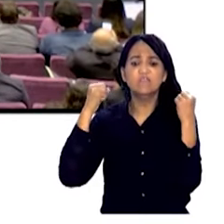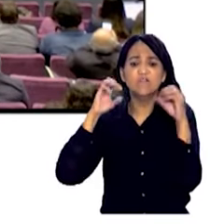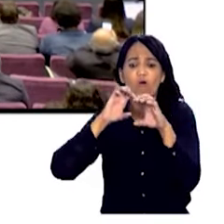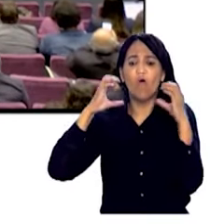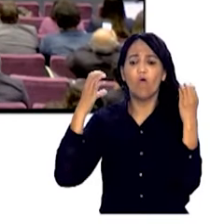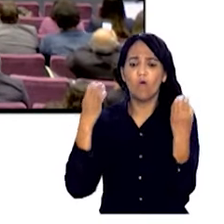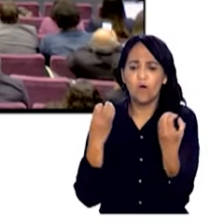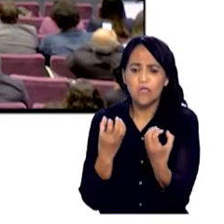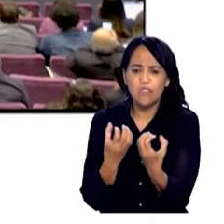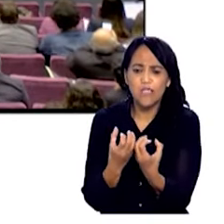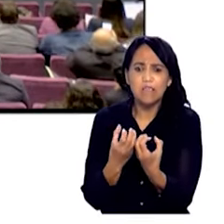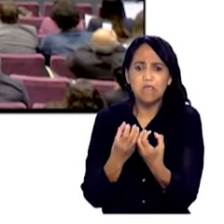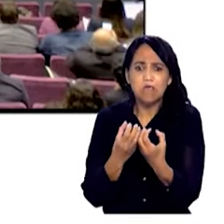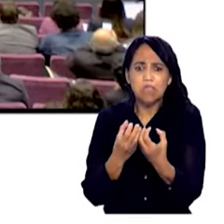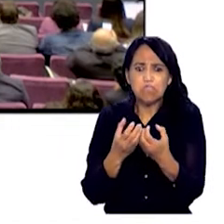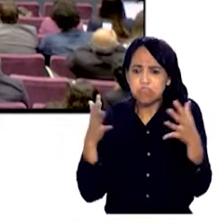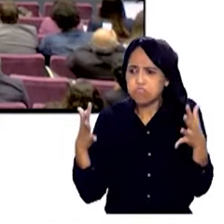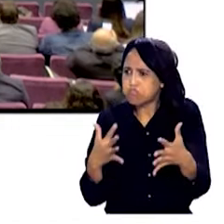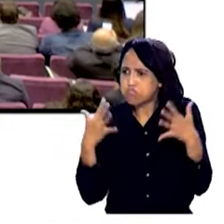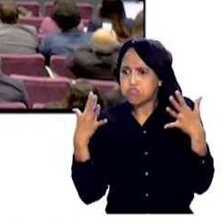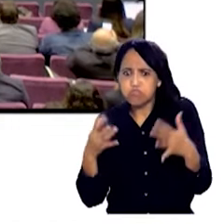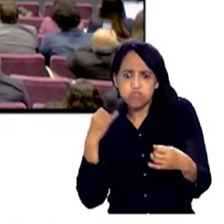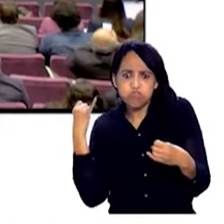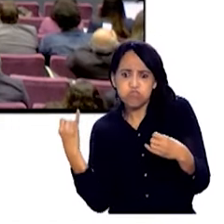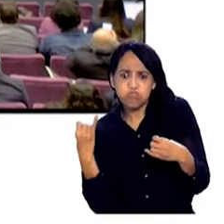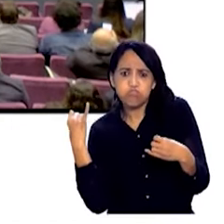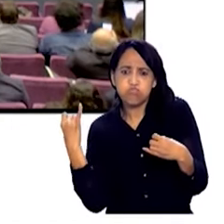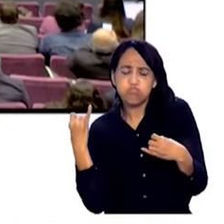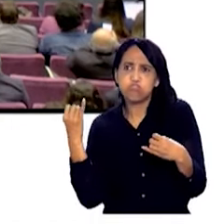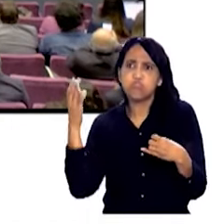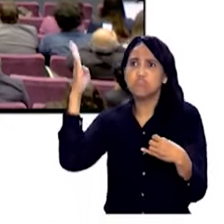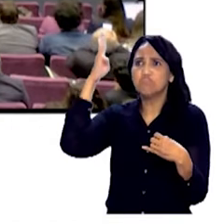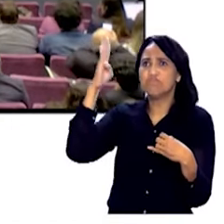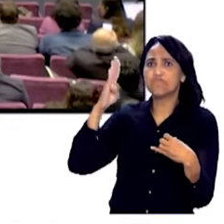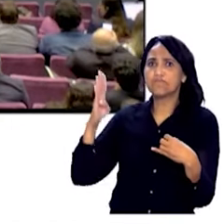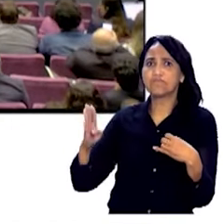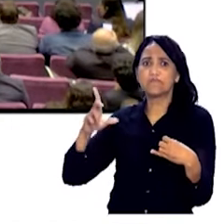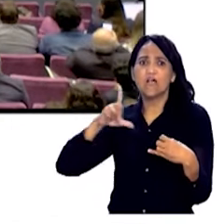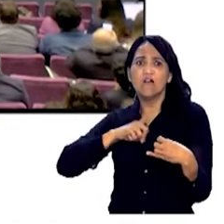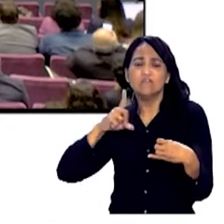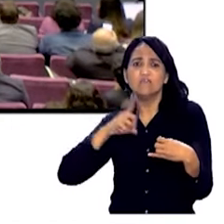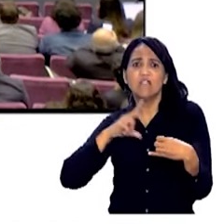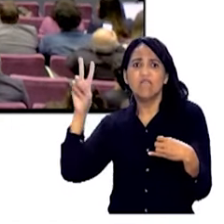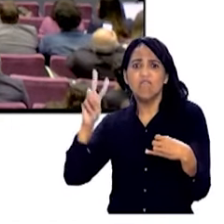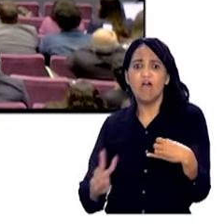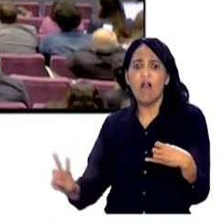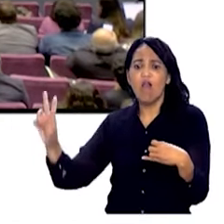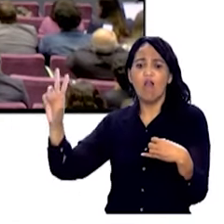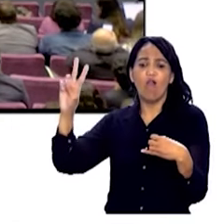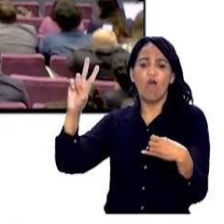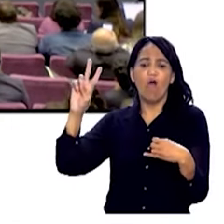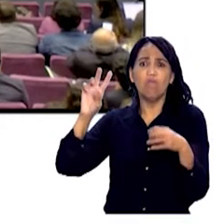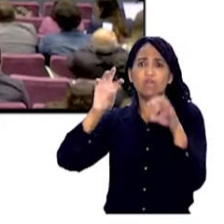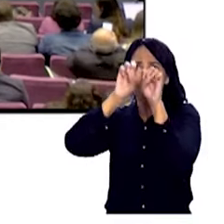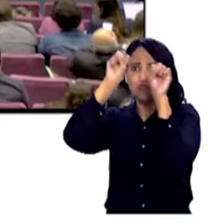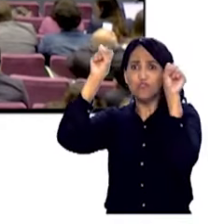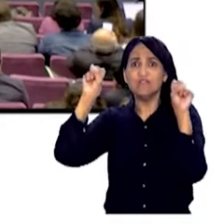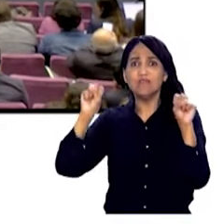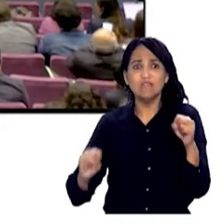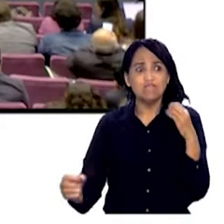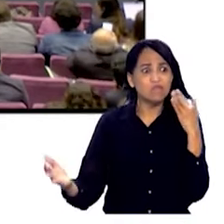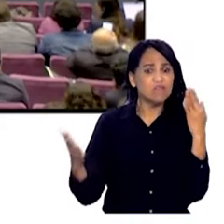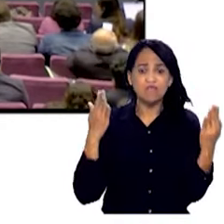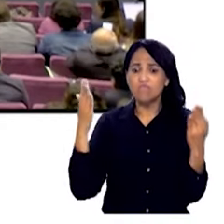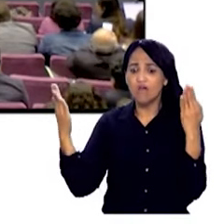pro Brasil mas essa experiência comparativa ela tem valor para todos os todos aqueles sistemas que estão sendo comparados